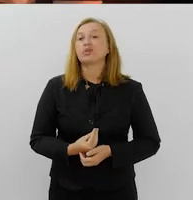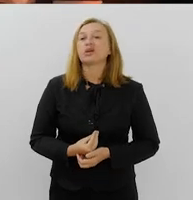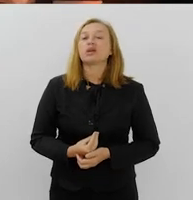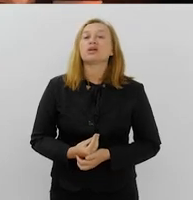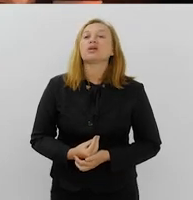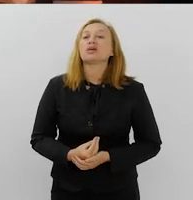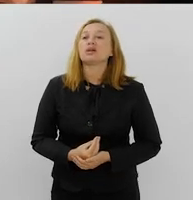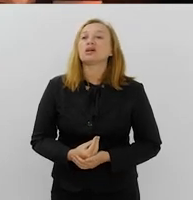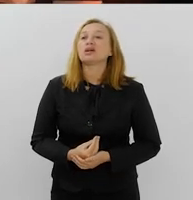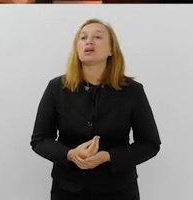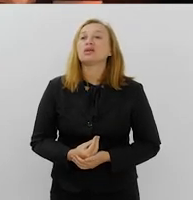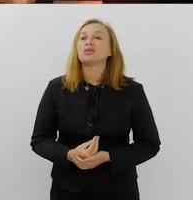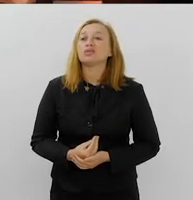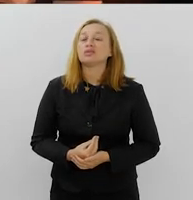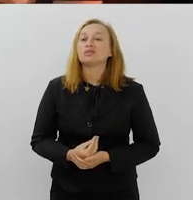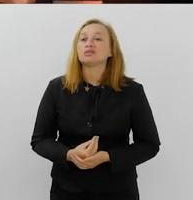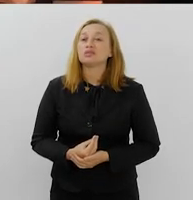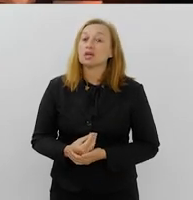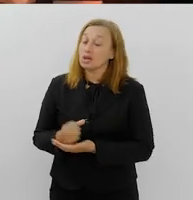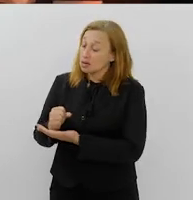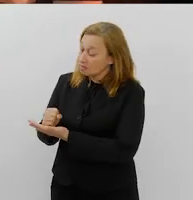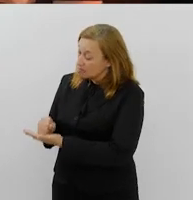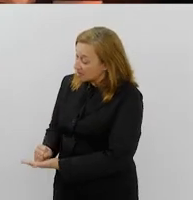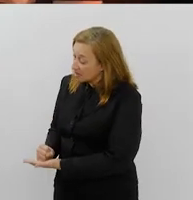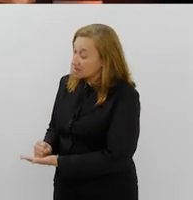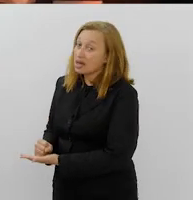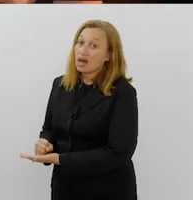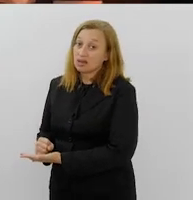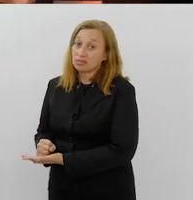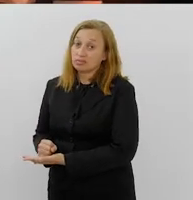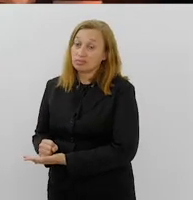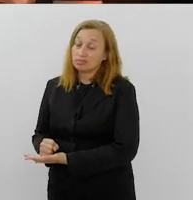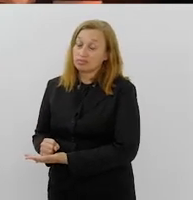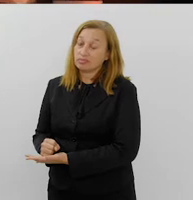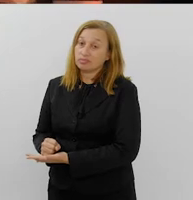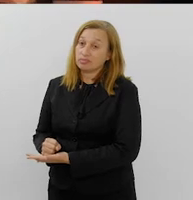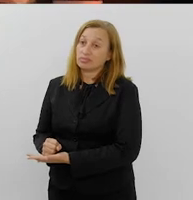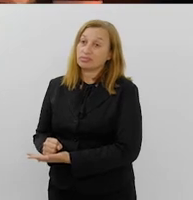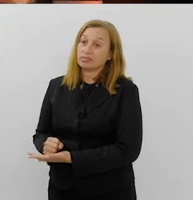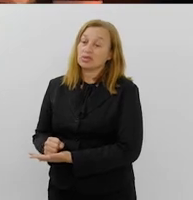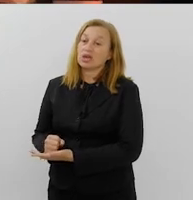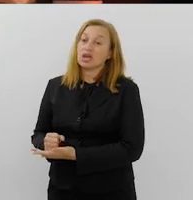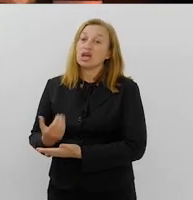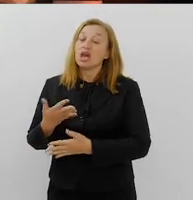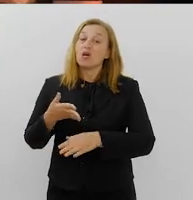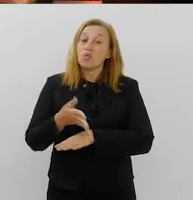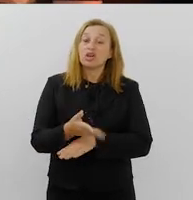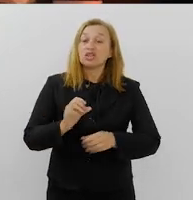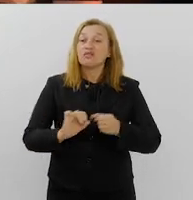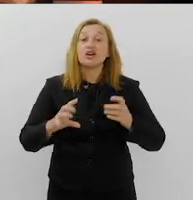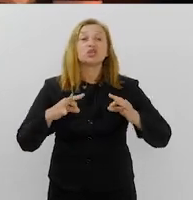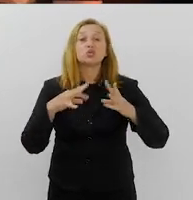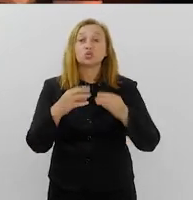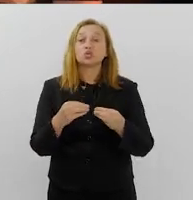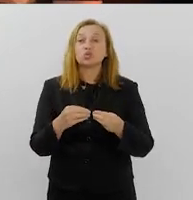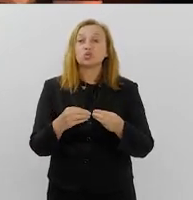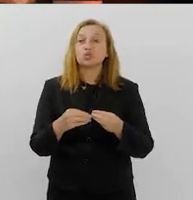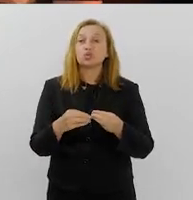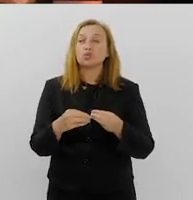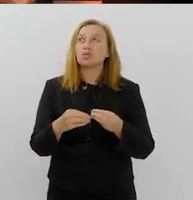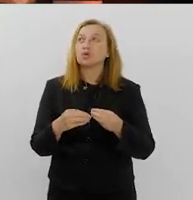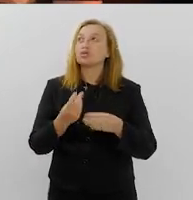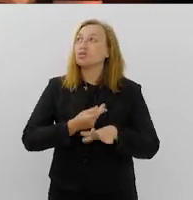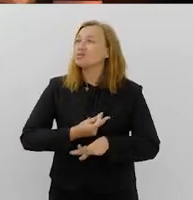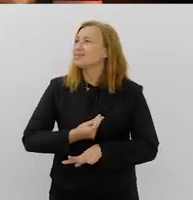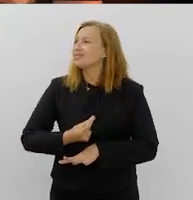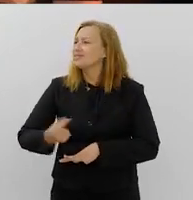deixo esse saco pesadíssimo. Entro, faço tudo o que tenho que fazer e quando saio,